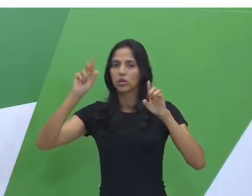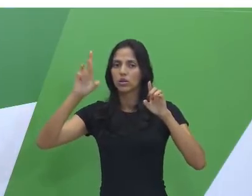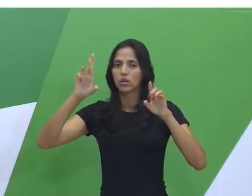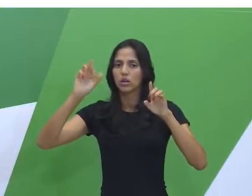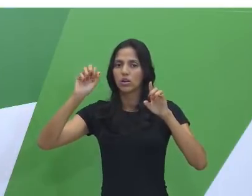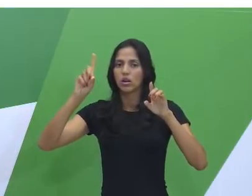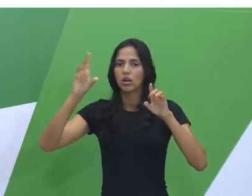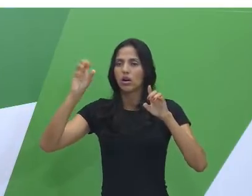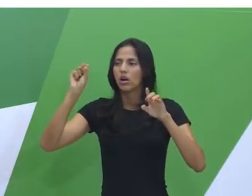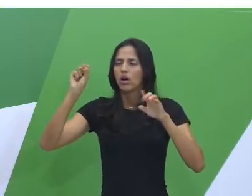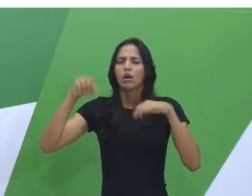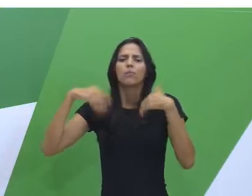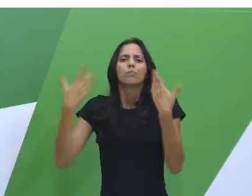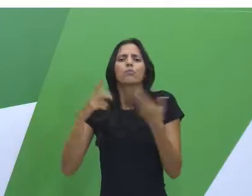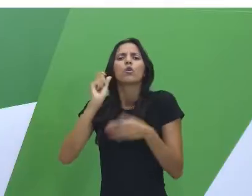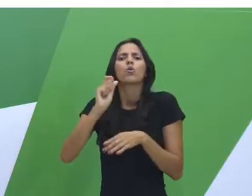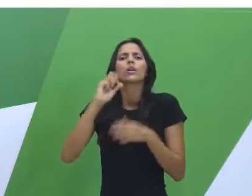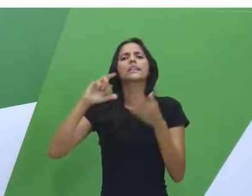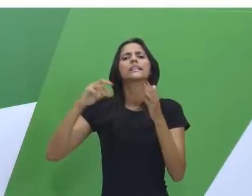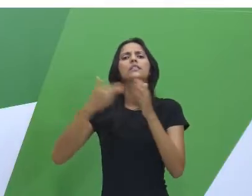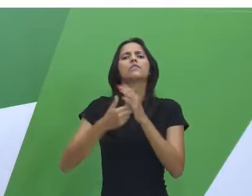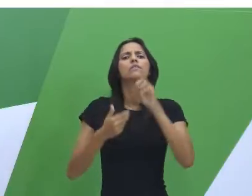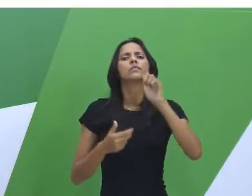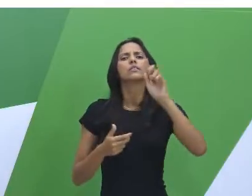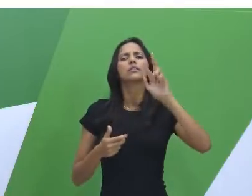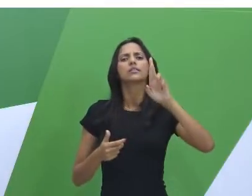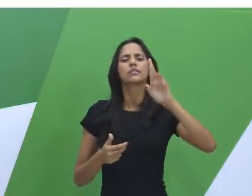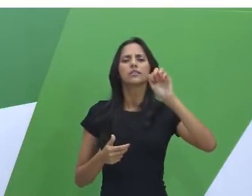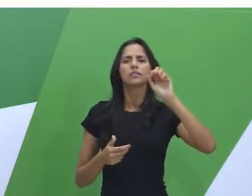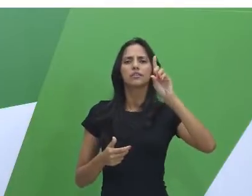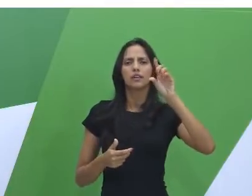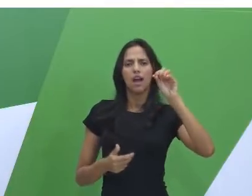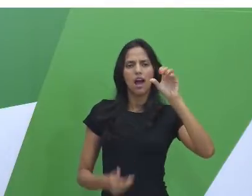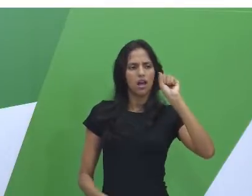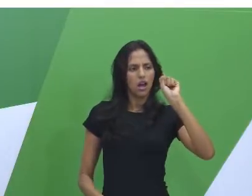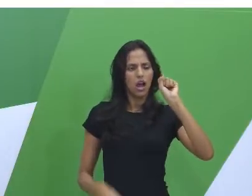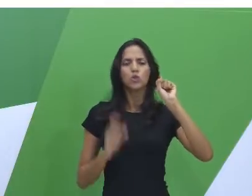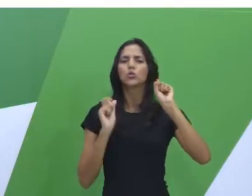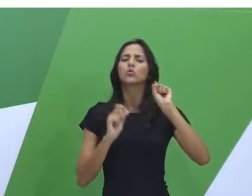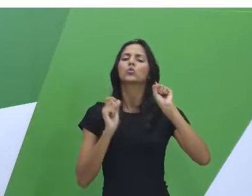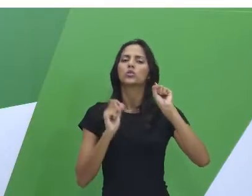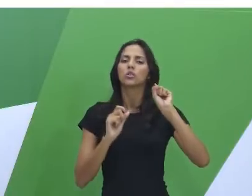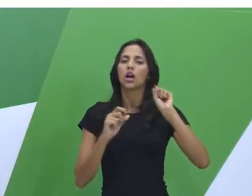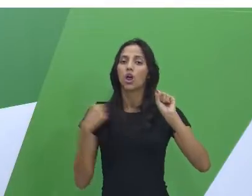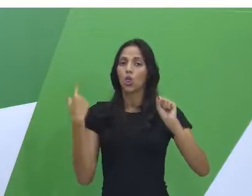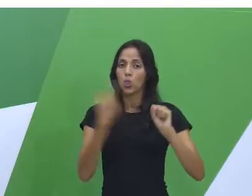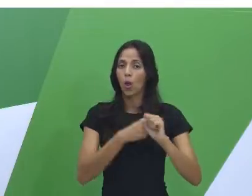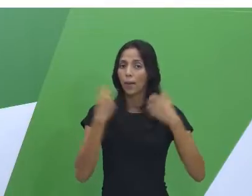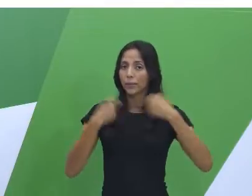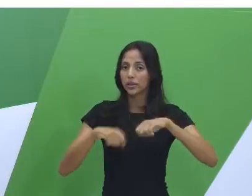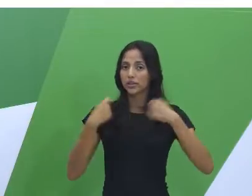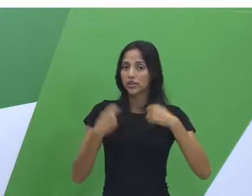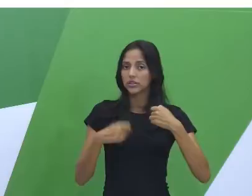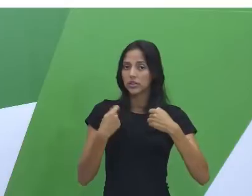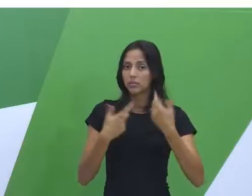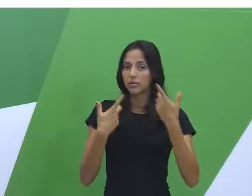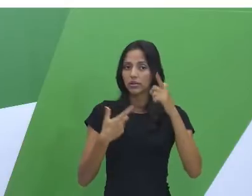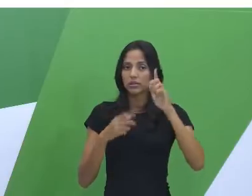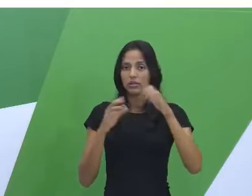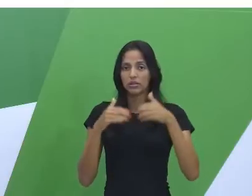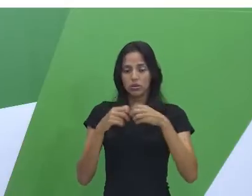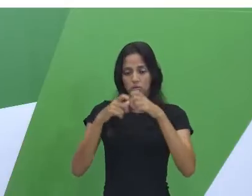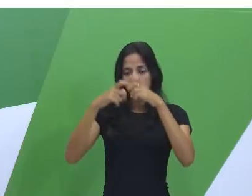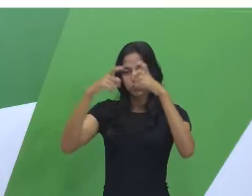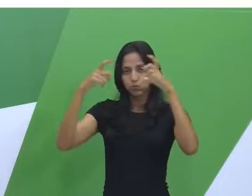Mas o que isso tem de impacto para nós nos nossos problemas? Nós queremos determinar através dessa